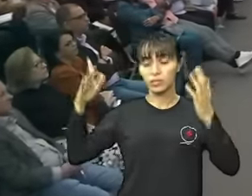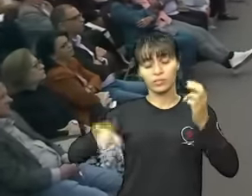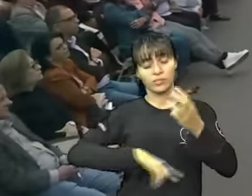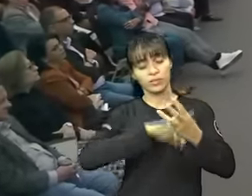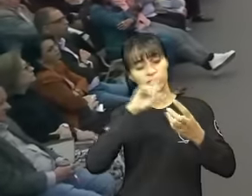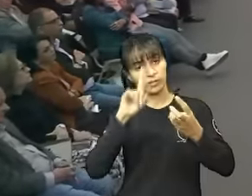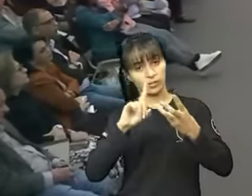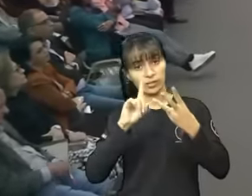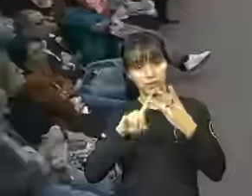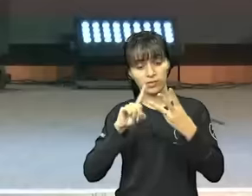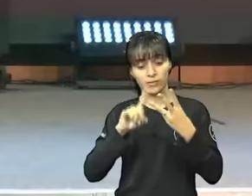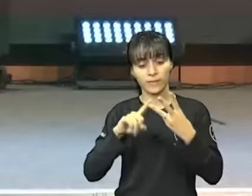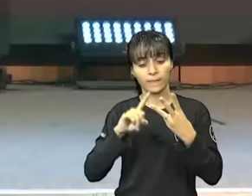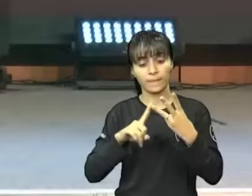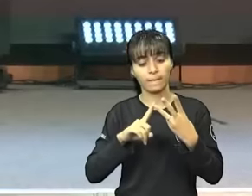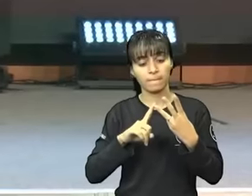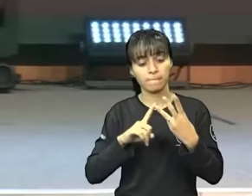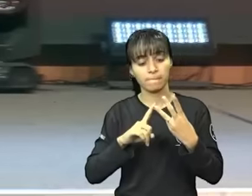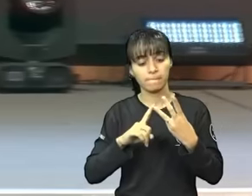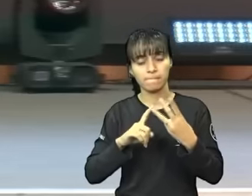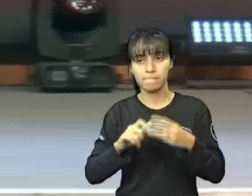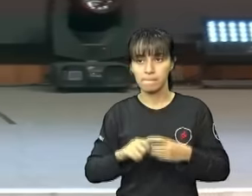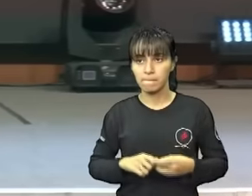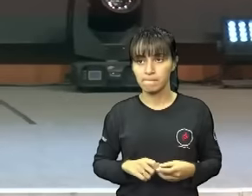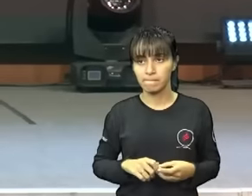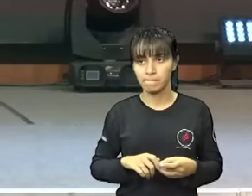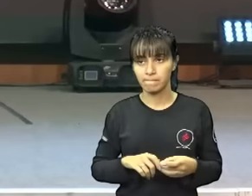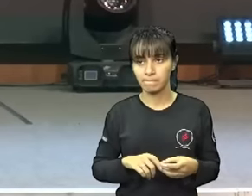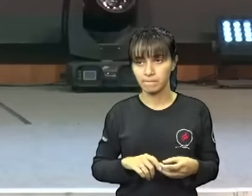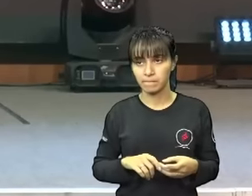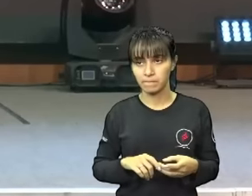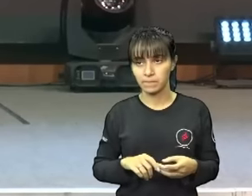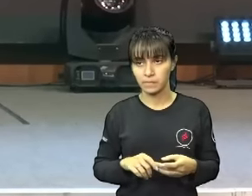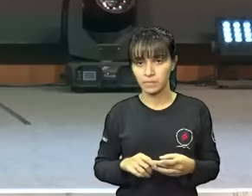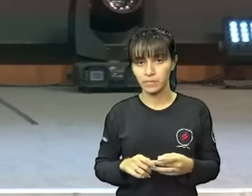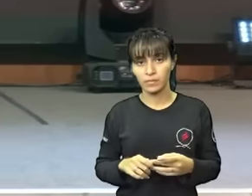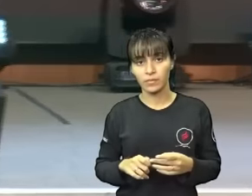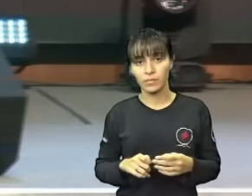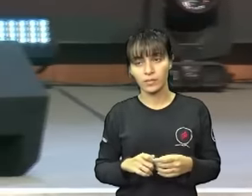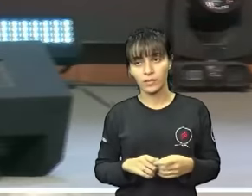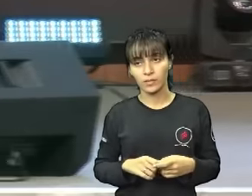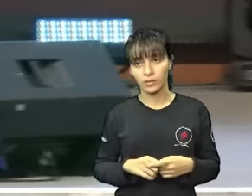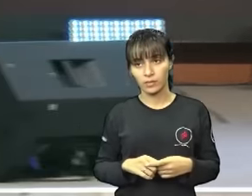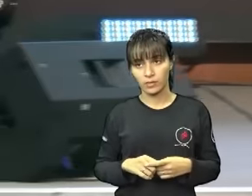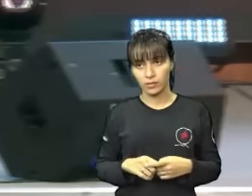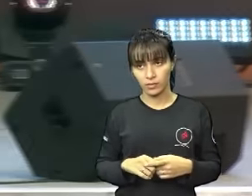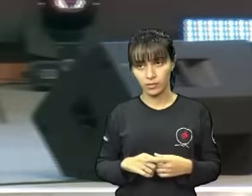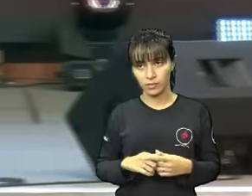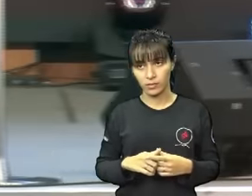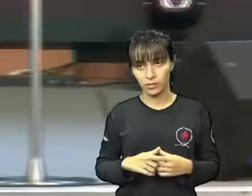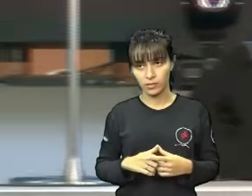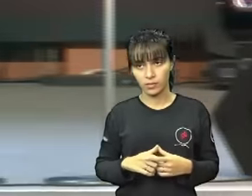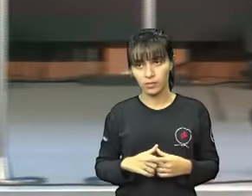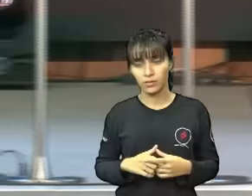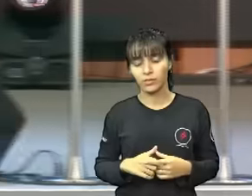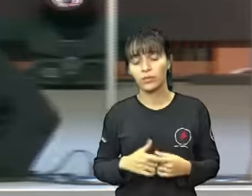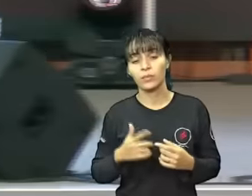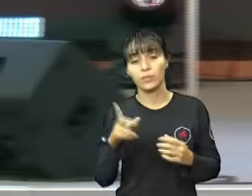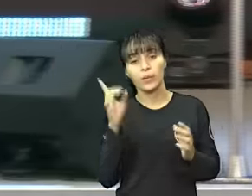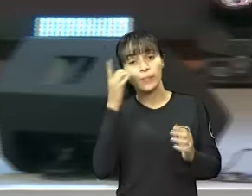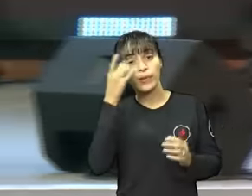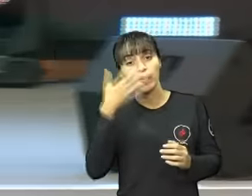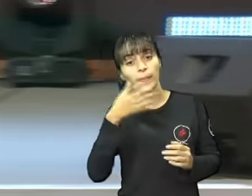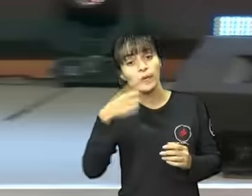vou para terceira Oi e aí eu vou perguntar a plateia tá para poder provar para você quando uma